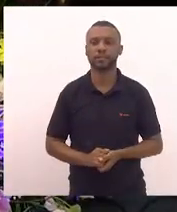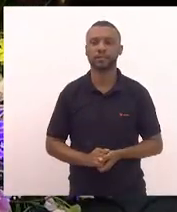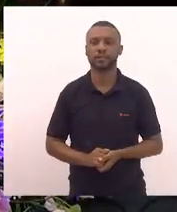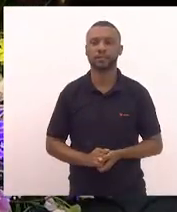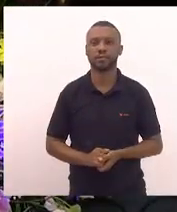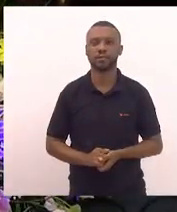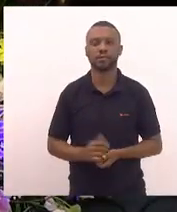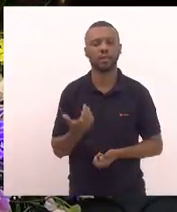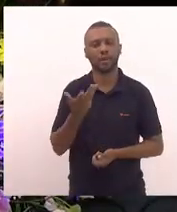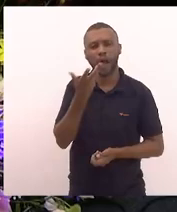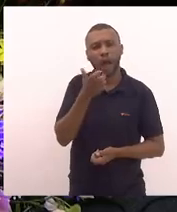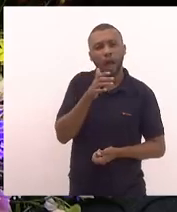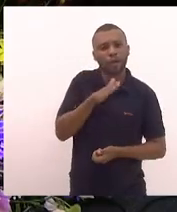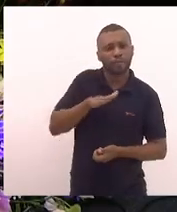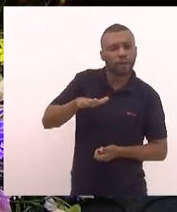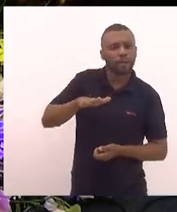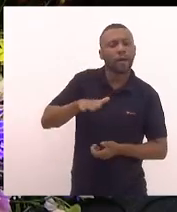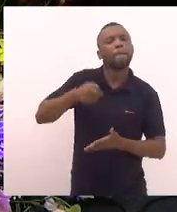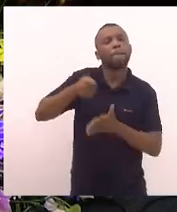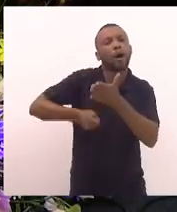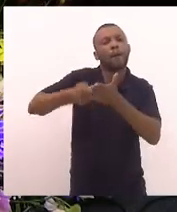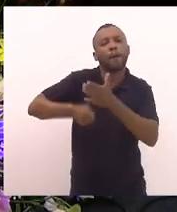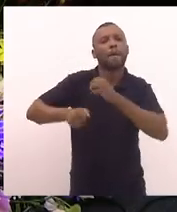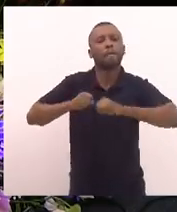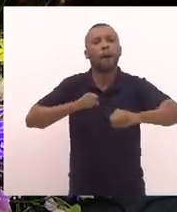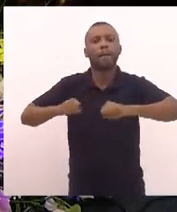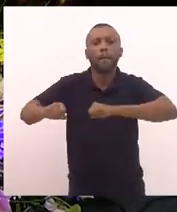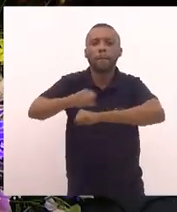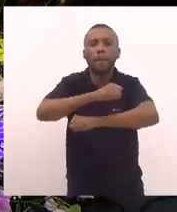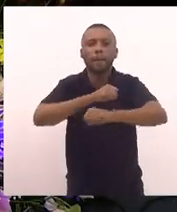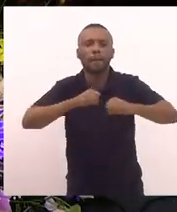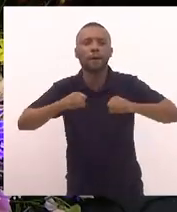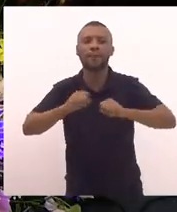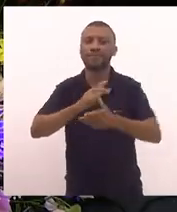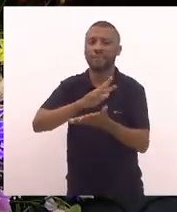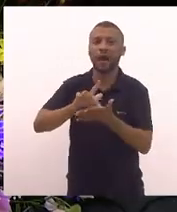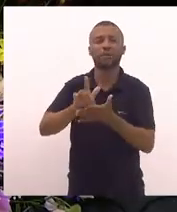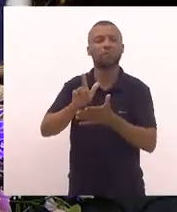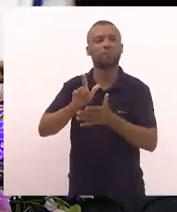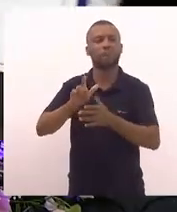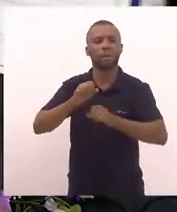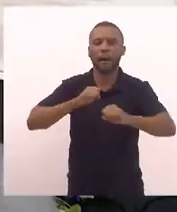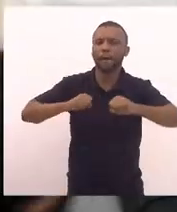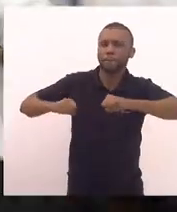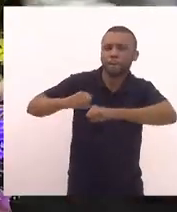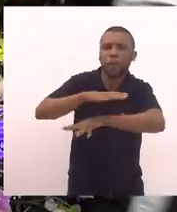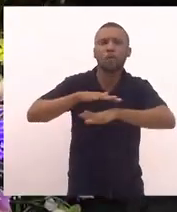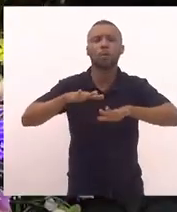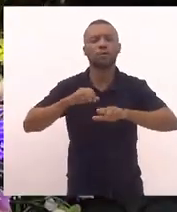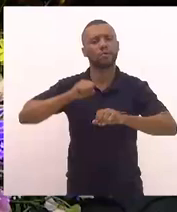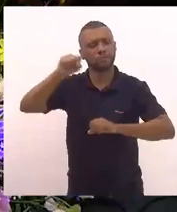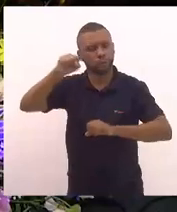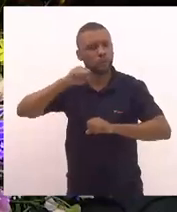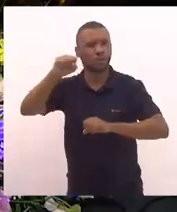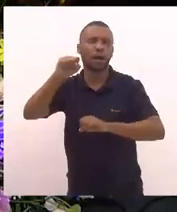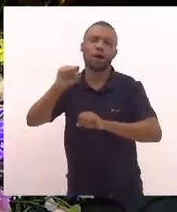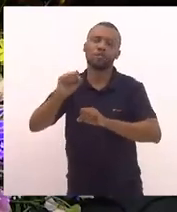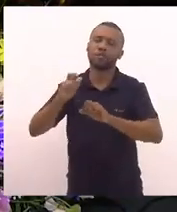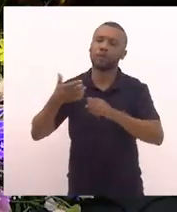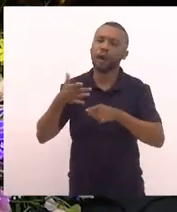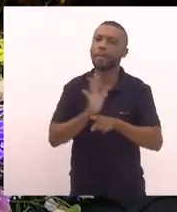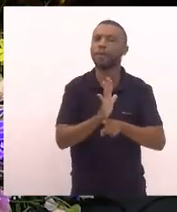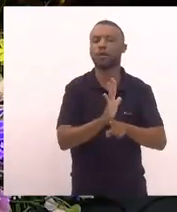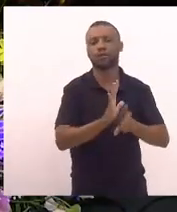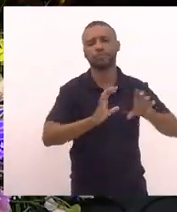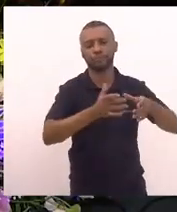Desde a sua infância, foi à luta, envolvendo-se em vários movimentos sociais e militando pelas mulheres. Foi